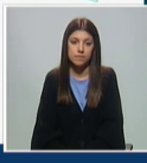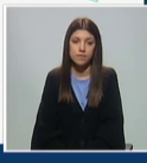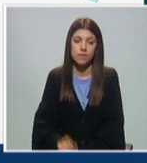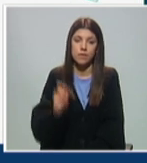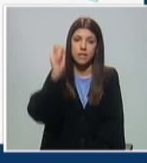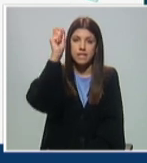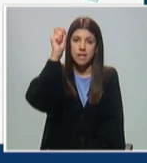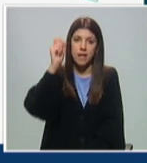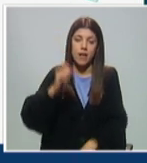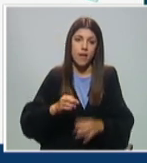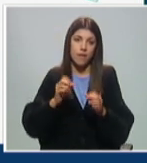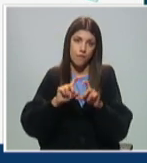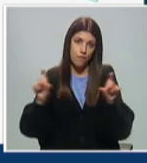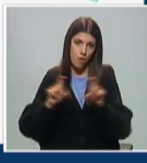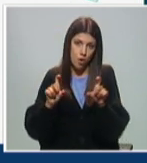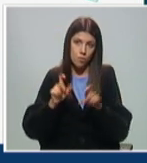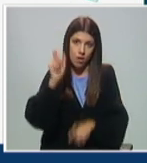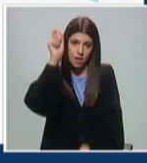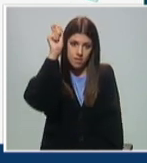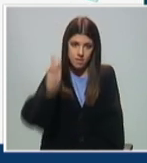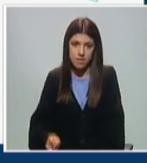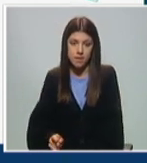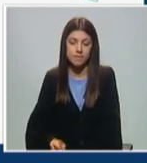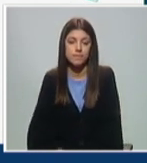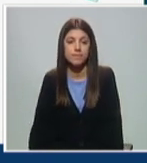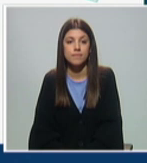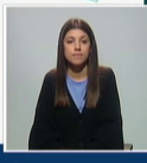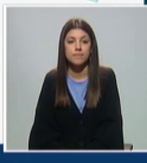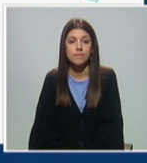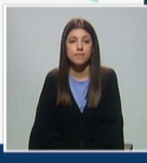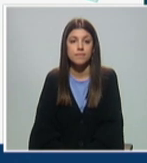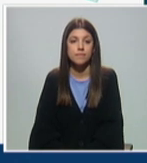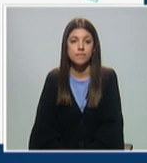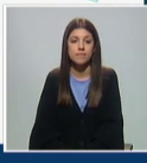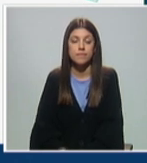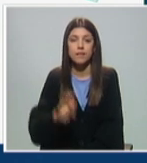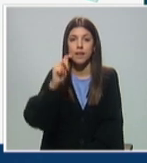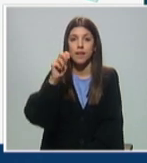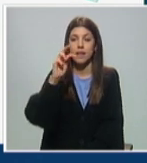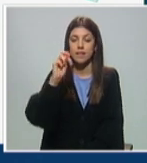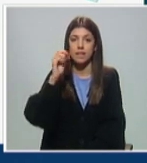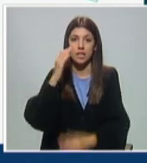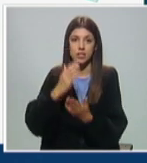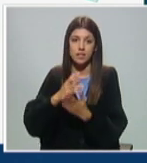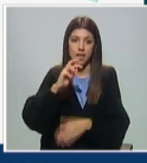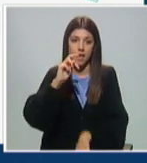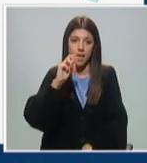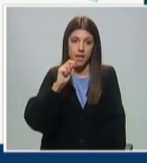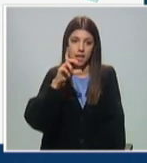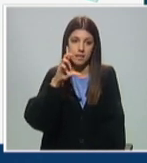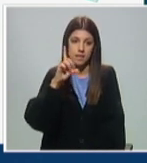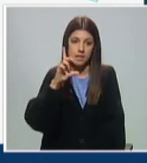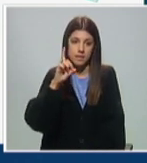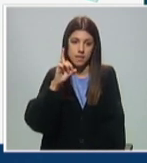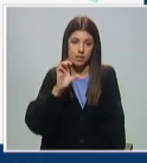arrastar a fórmula, adaptando a esta coluna, a E3 até E16.